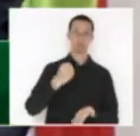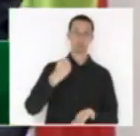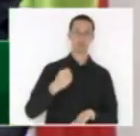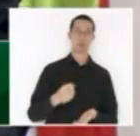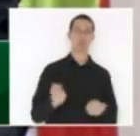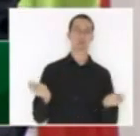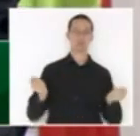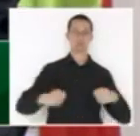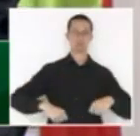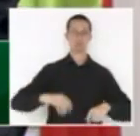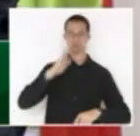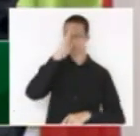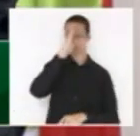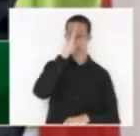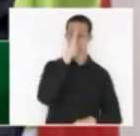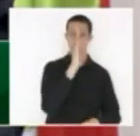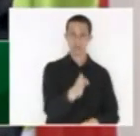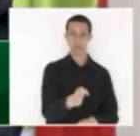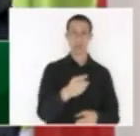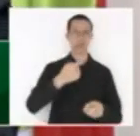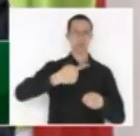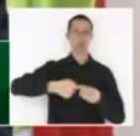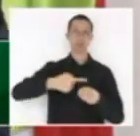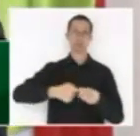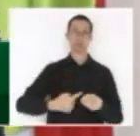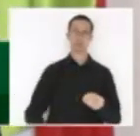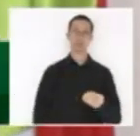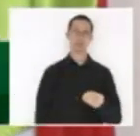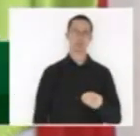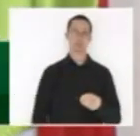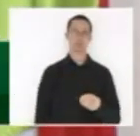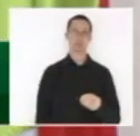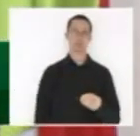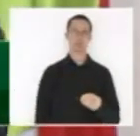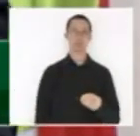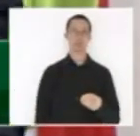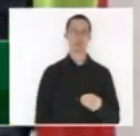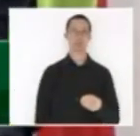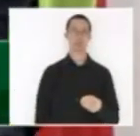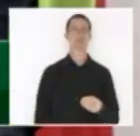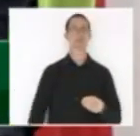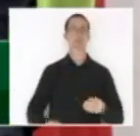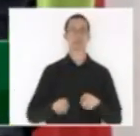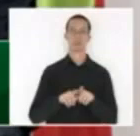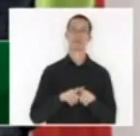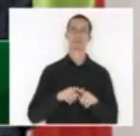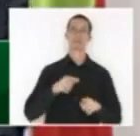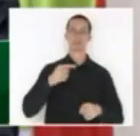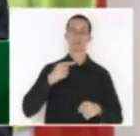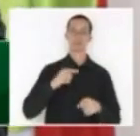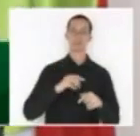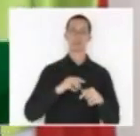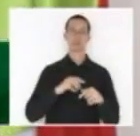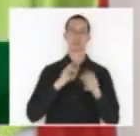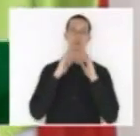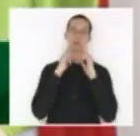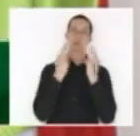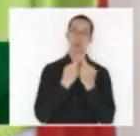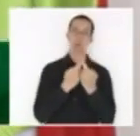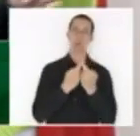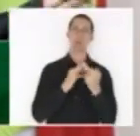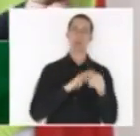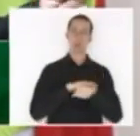realizados diretamente com os municípios, né? Os debates podem ser diretamente com os municípios,